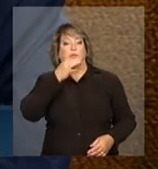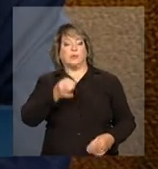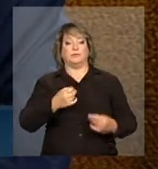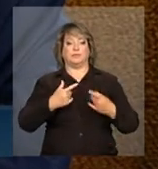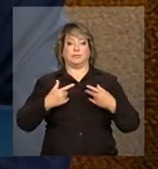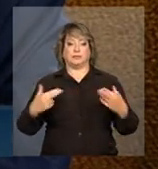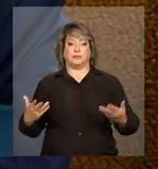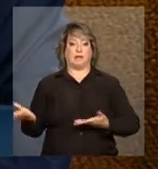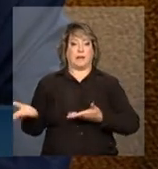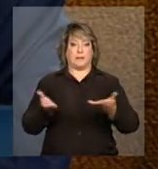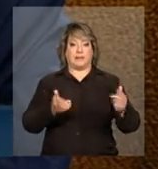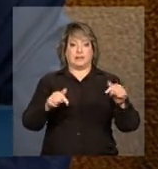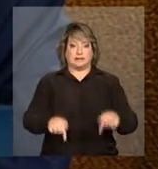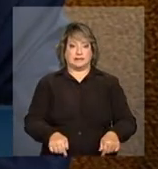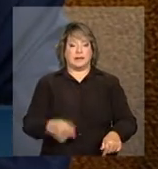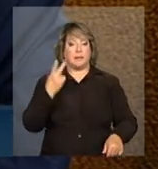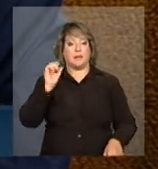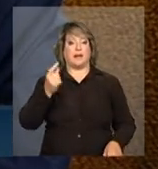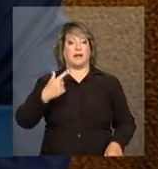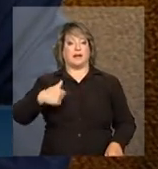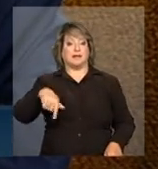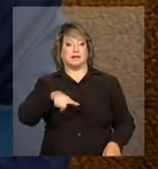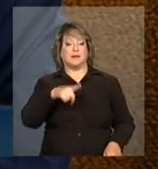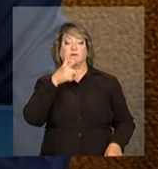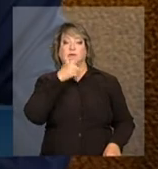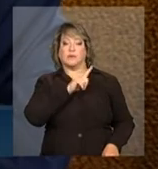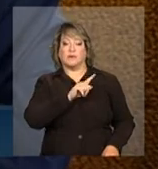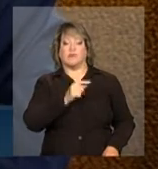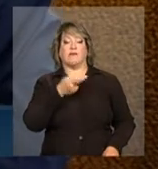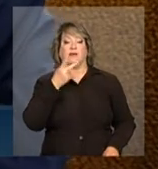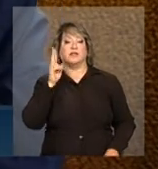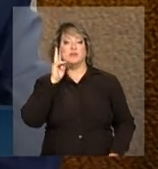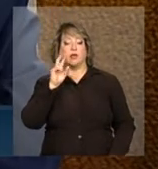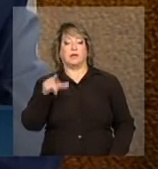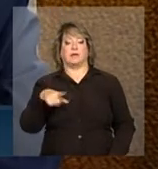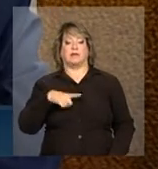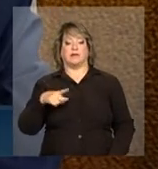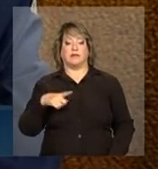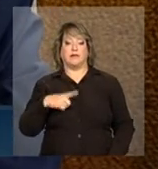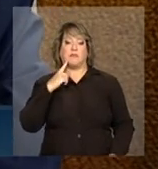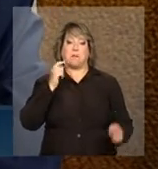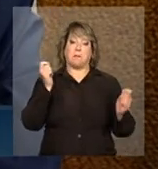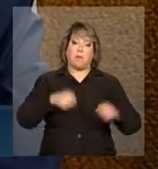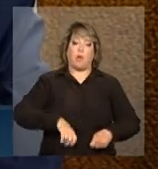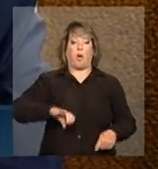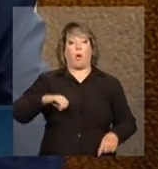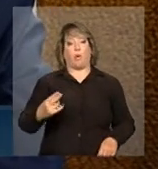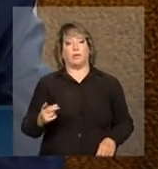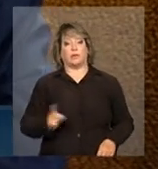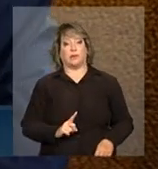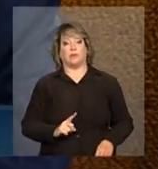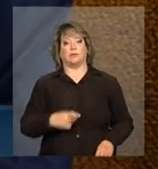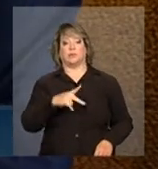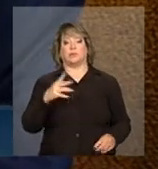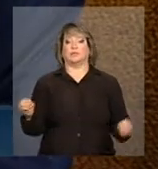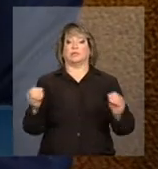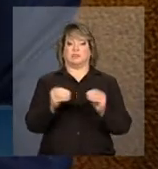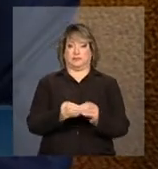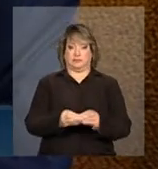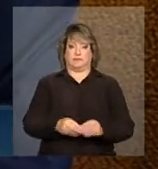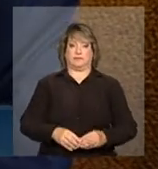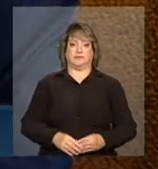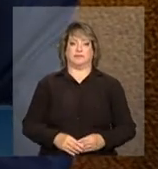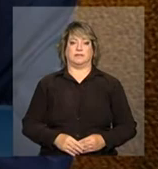aqui apresentadas, para que eles se pronunciem sobre a viabilidade ou não da sua incorporação.